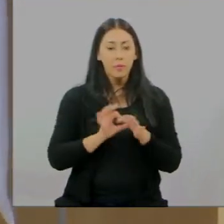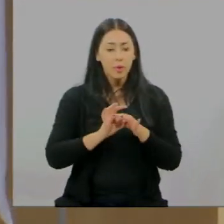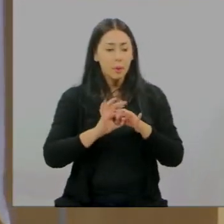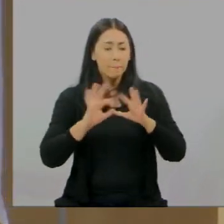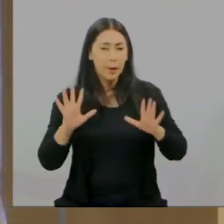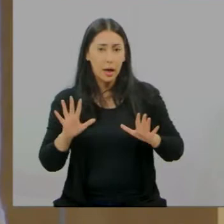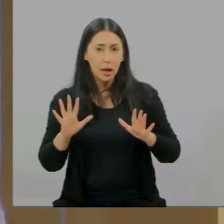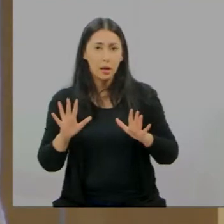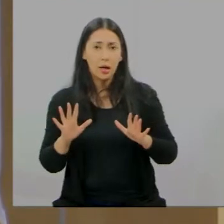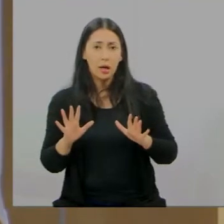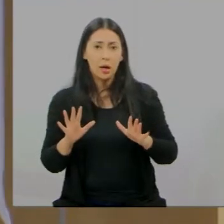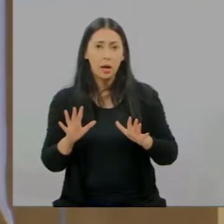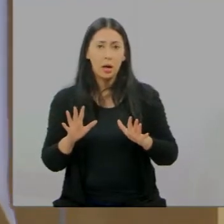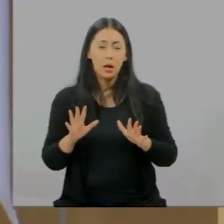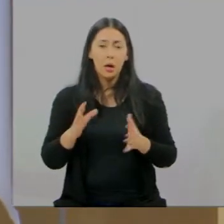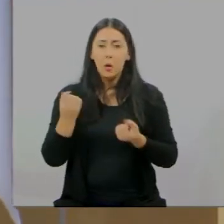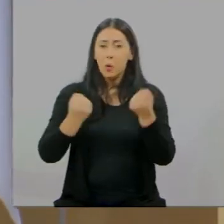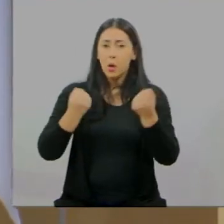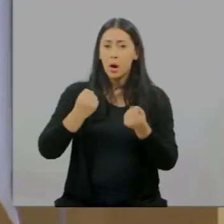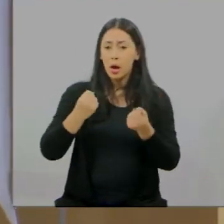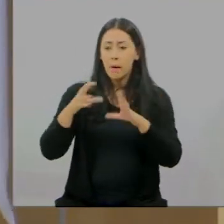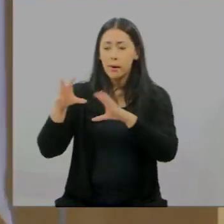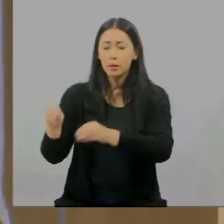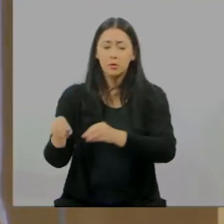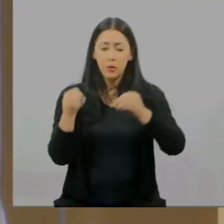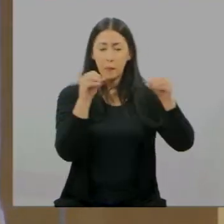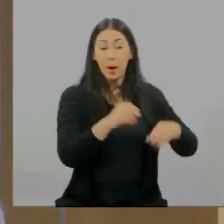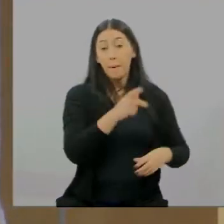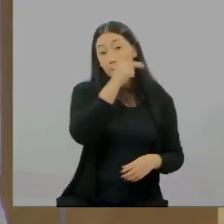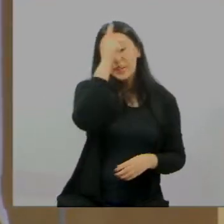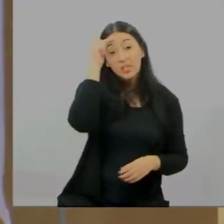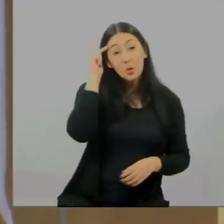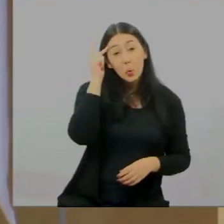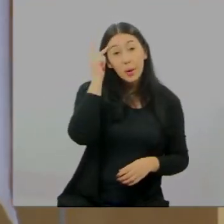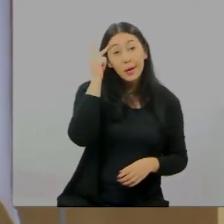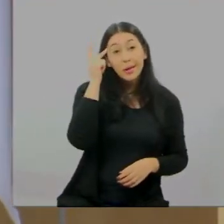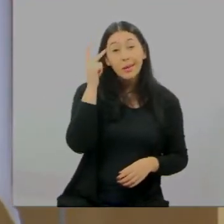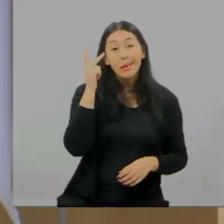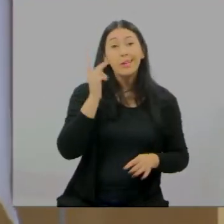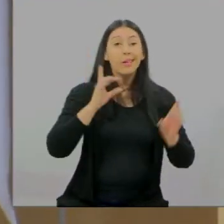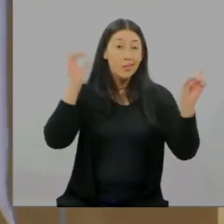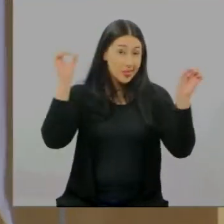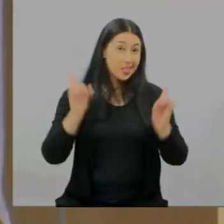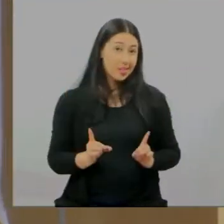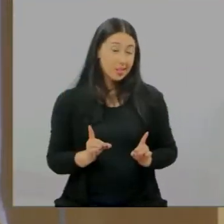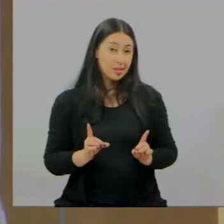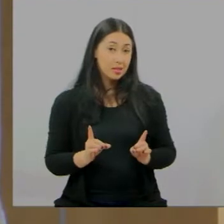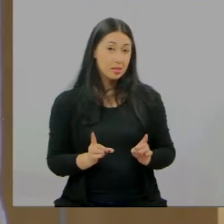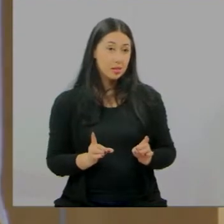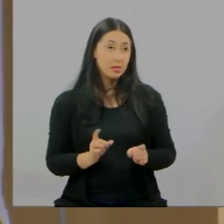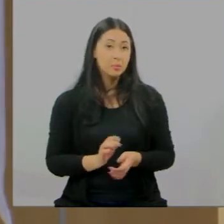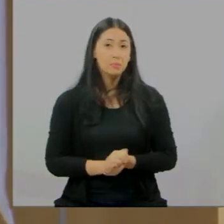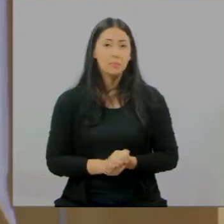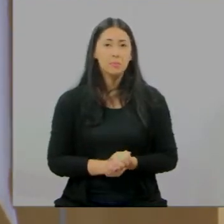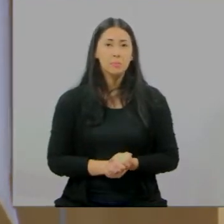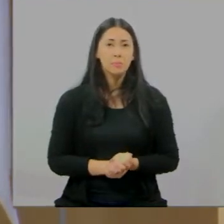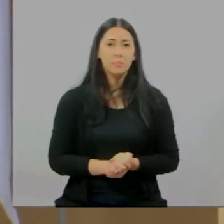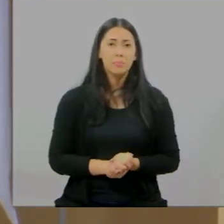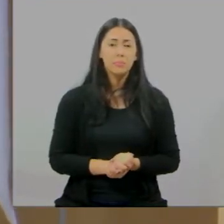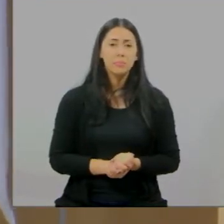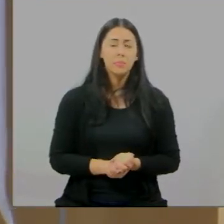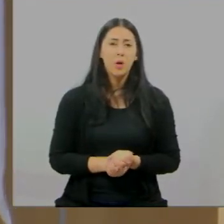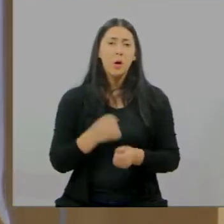transporte individual de pessoas com deficiência ou mobilidade reduzida, em táxi. Um táxi